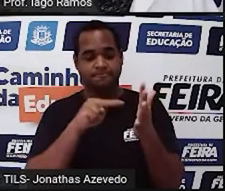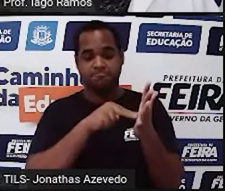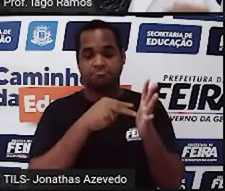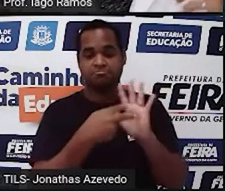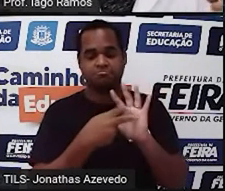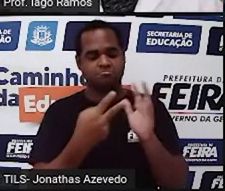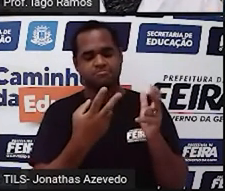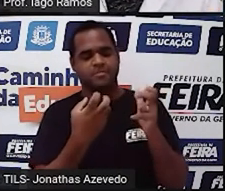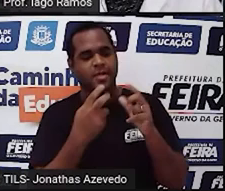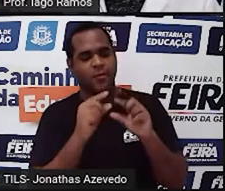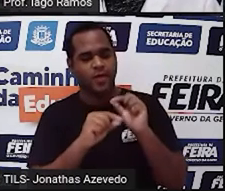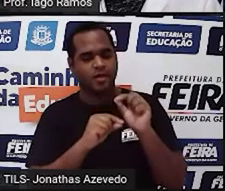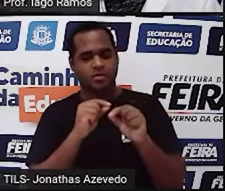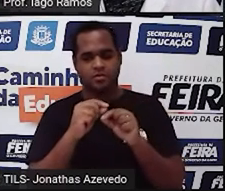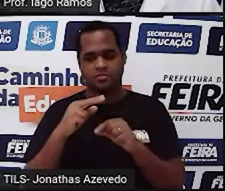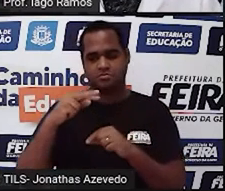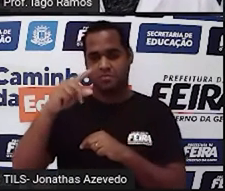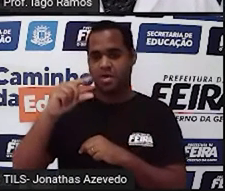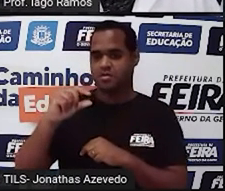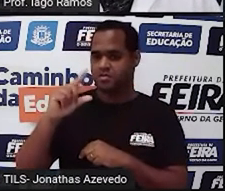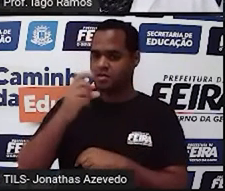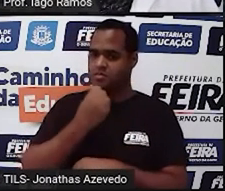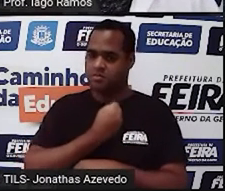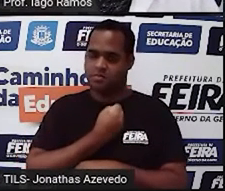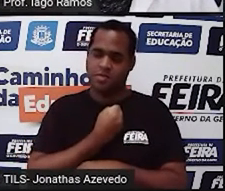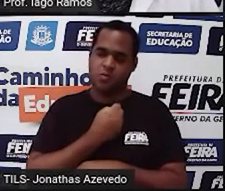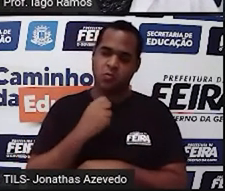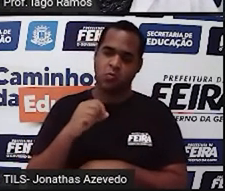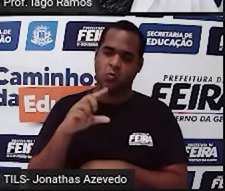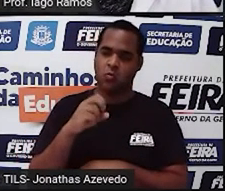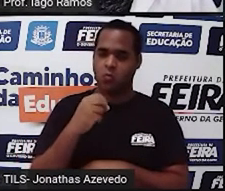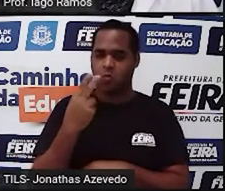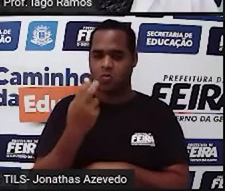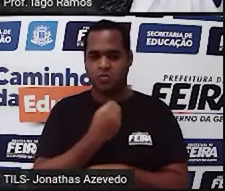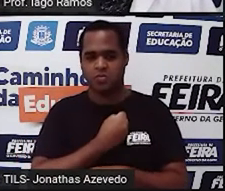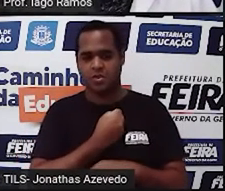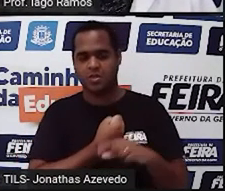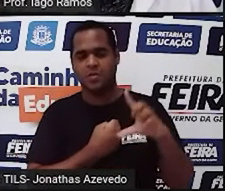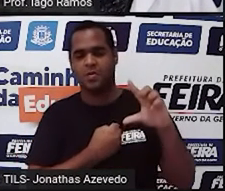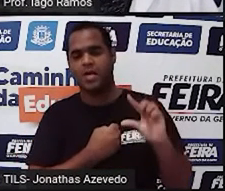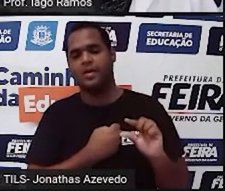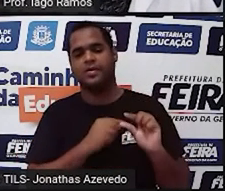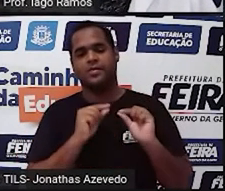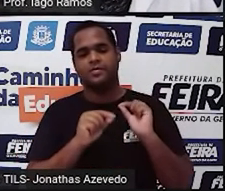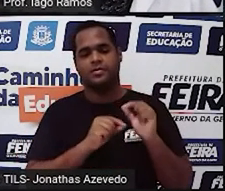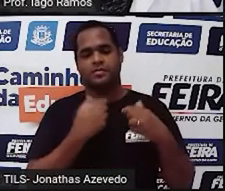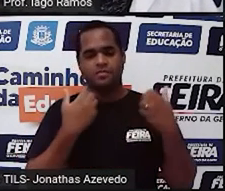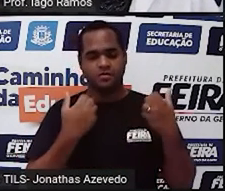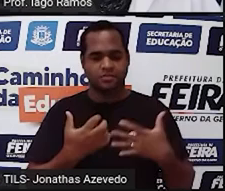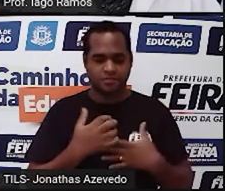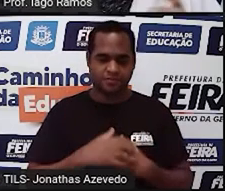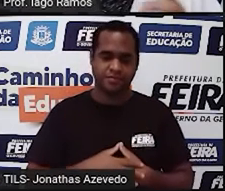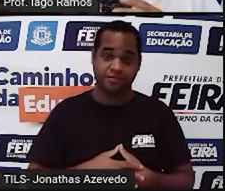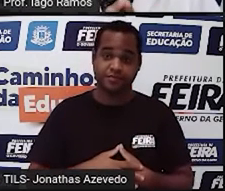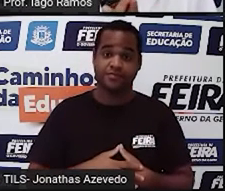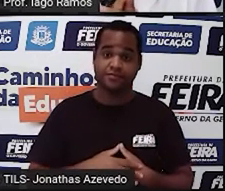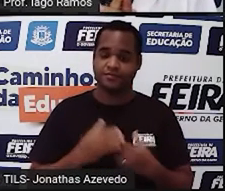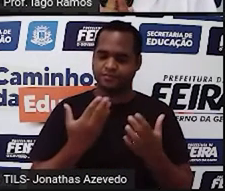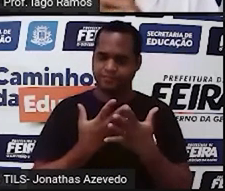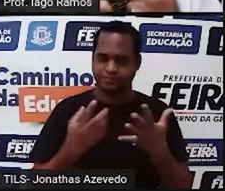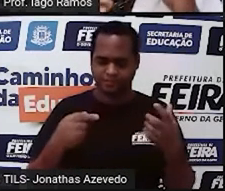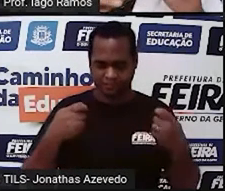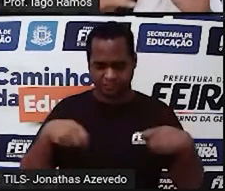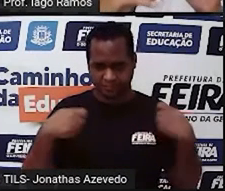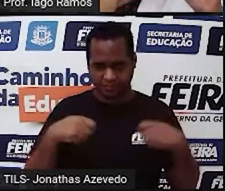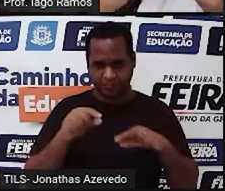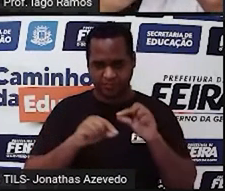perceber quem é o maior número ou quem é o menor número é porque já que a gente